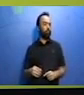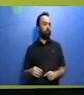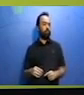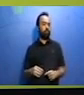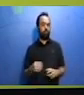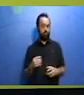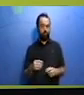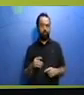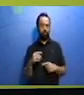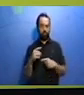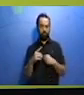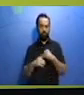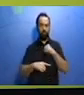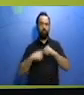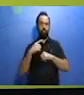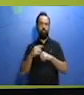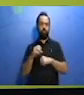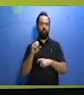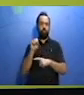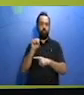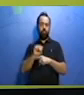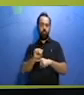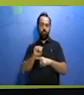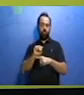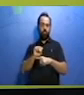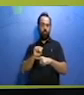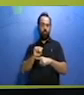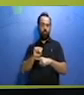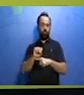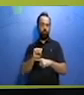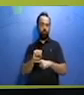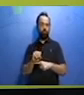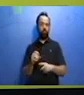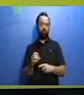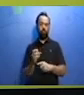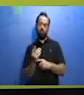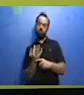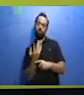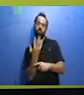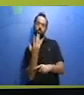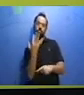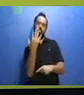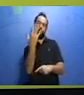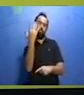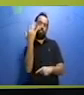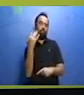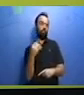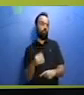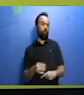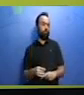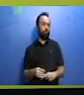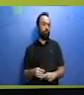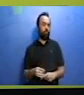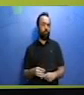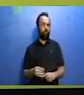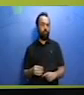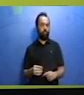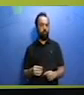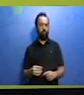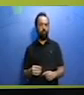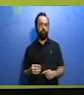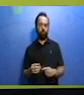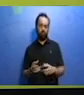encontramos outros elementos, como os enxofres, que ao ser queimado, como a gasolina e o óleo diesel,